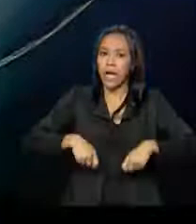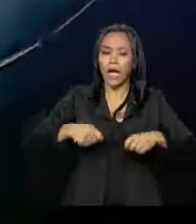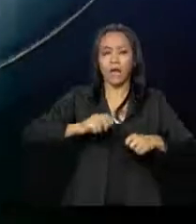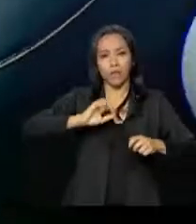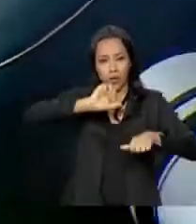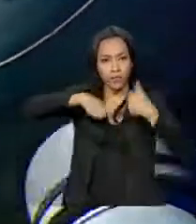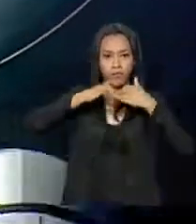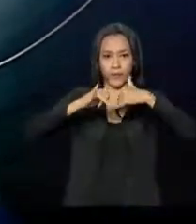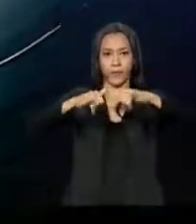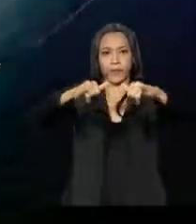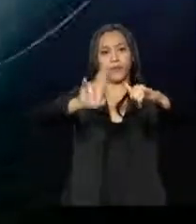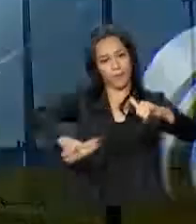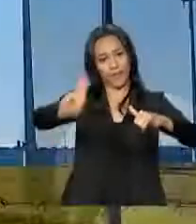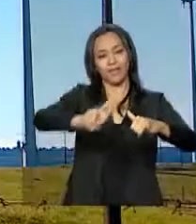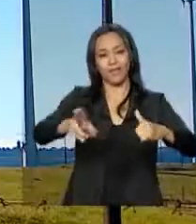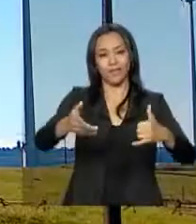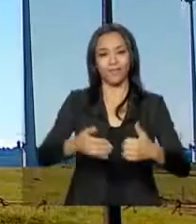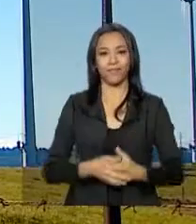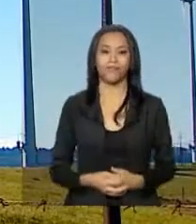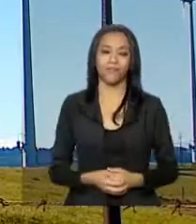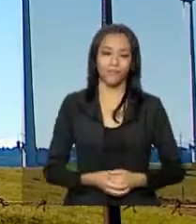ser utilizados.